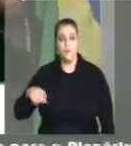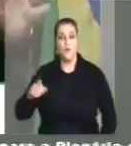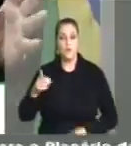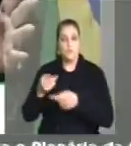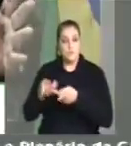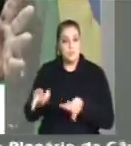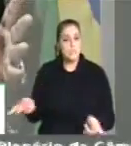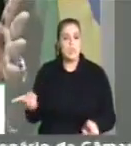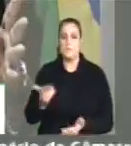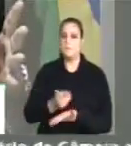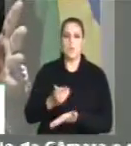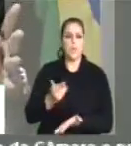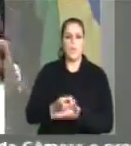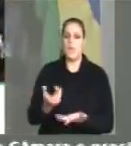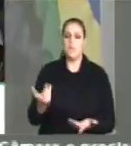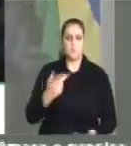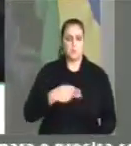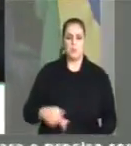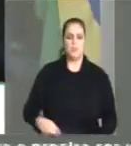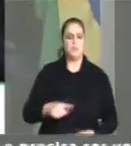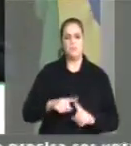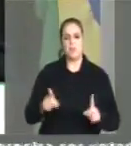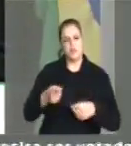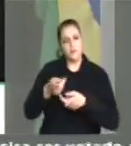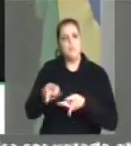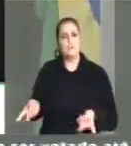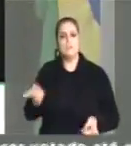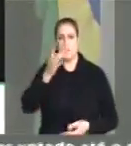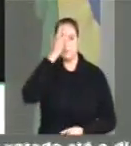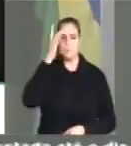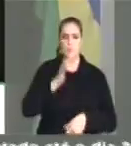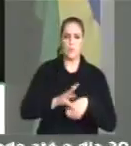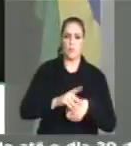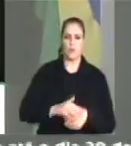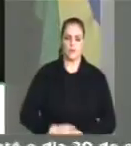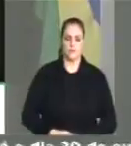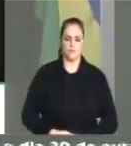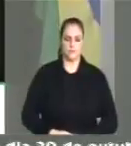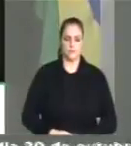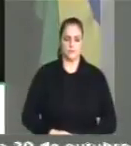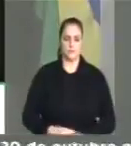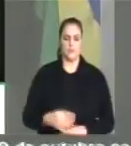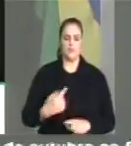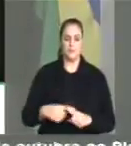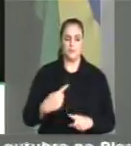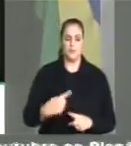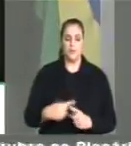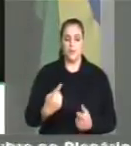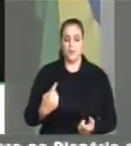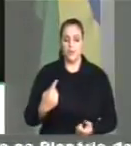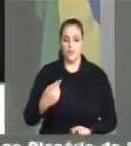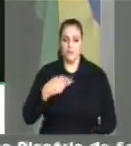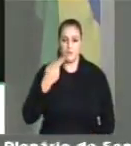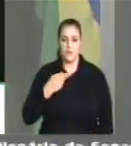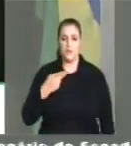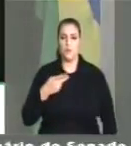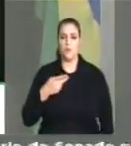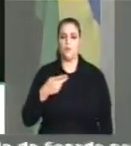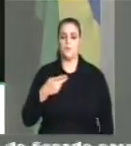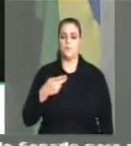Toda a comitiva assustou-se. Depois ele me disse, se o UOL já era bem tratado aqui, imagine